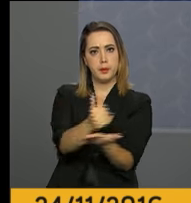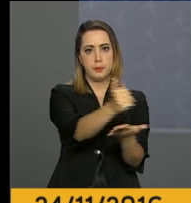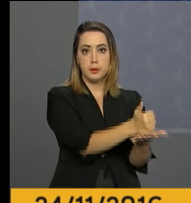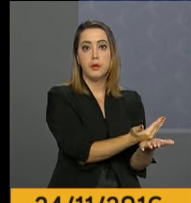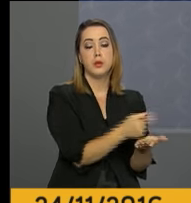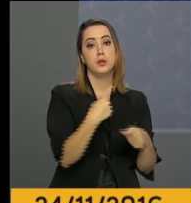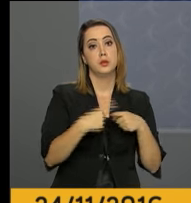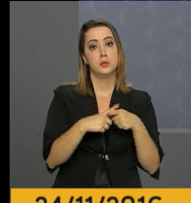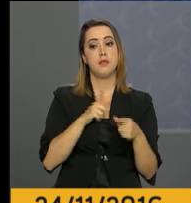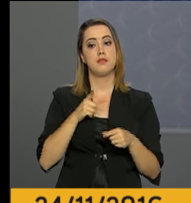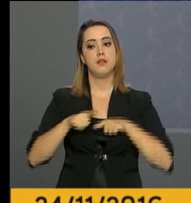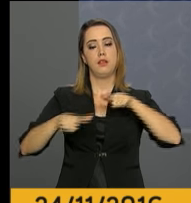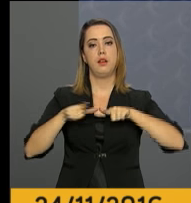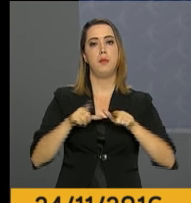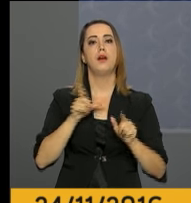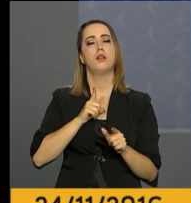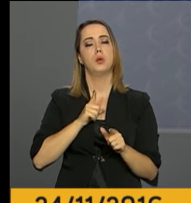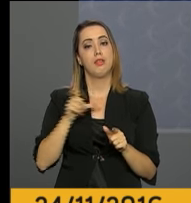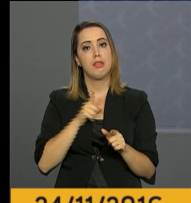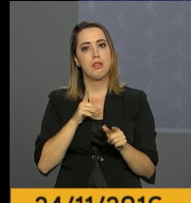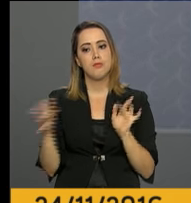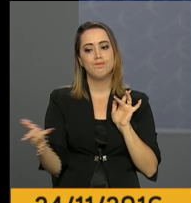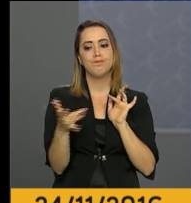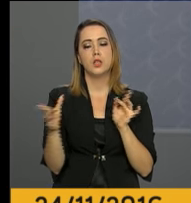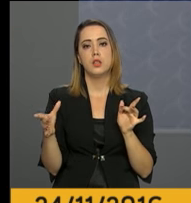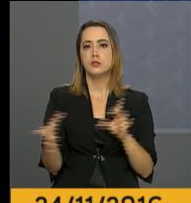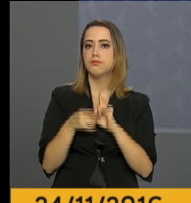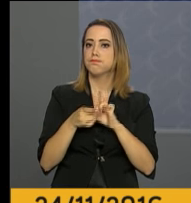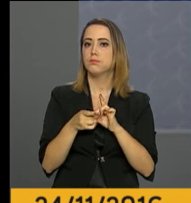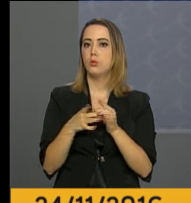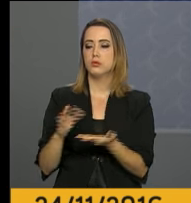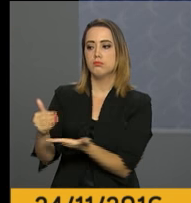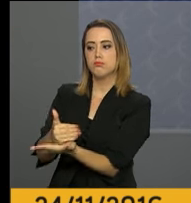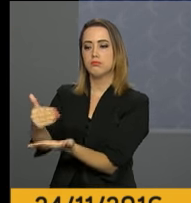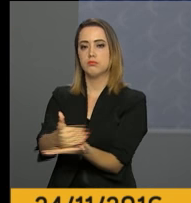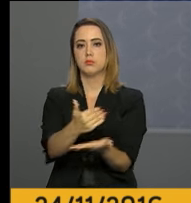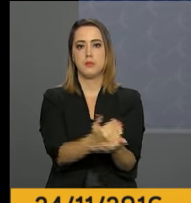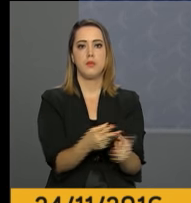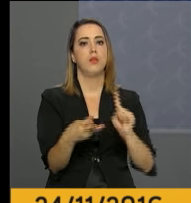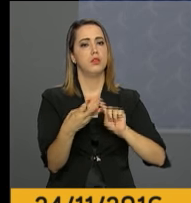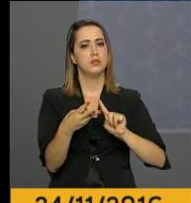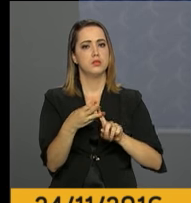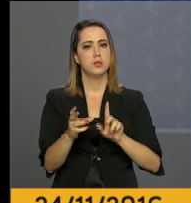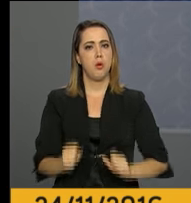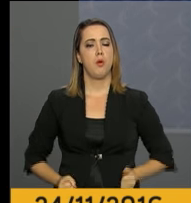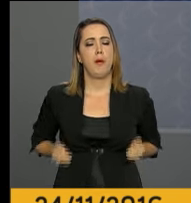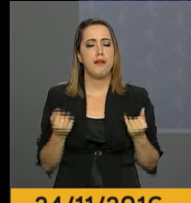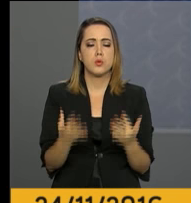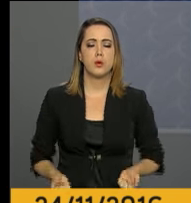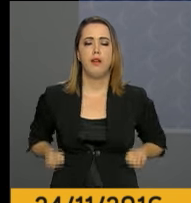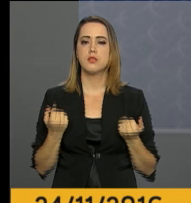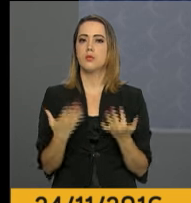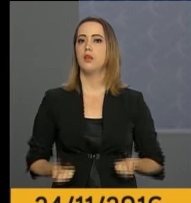que haja ela de emprego você tem arrecadação Entrando nos cofres públicos em terceiro lugar impede gastos pelo governo